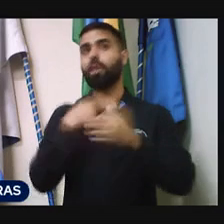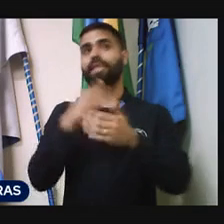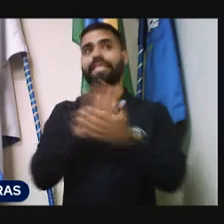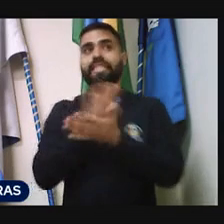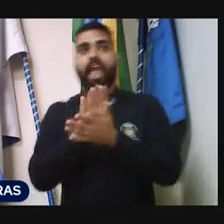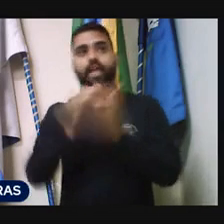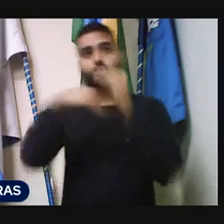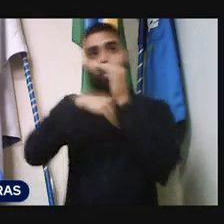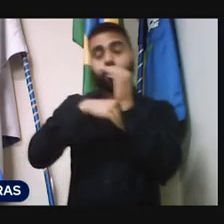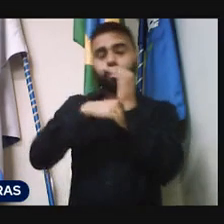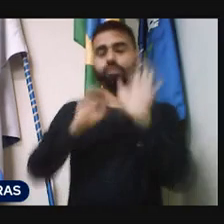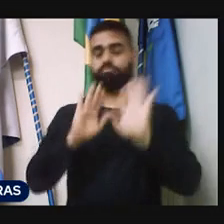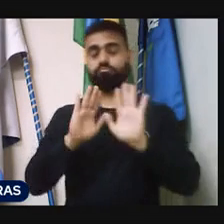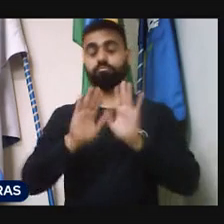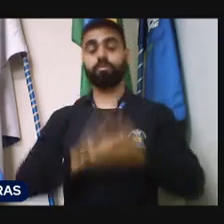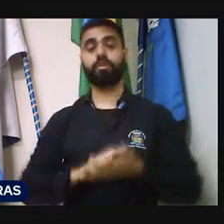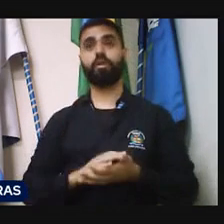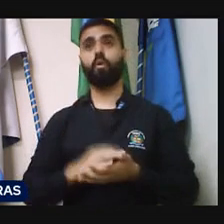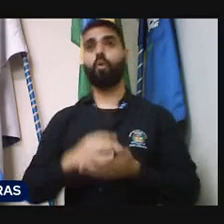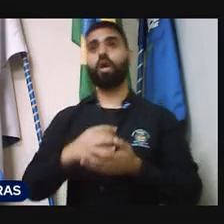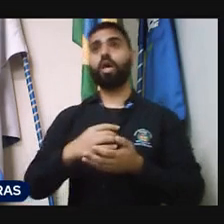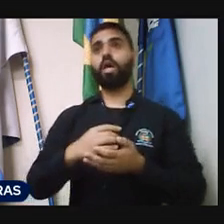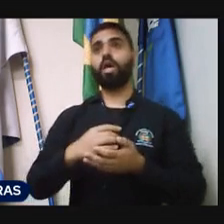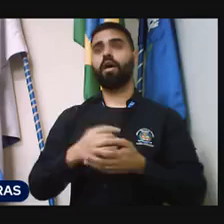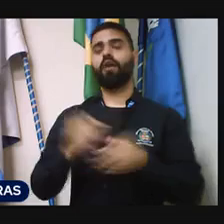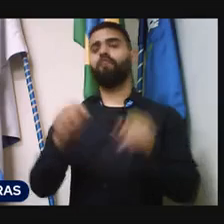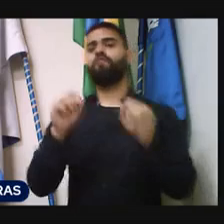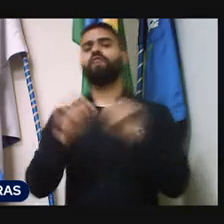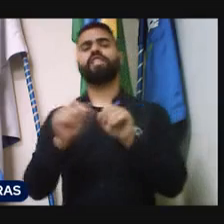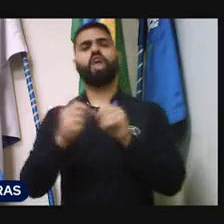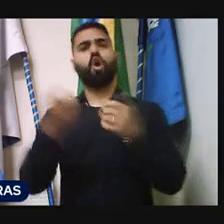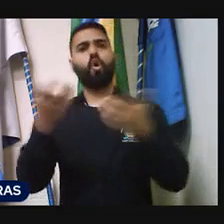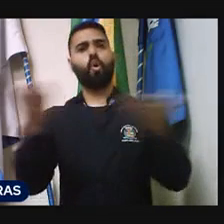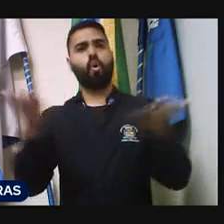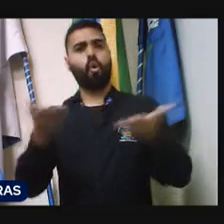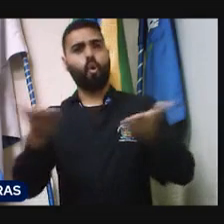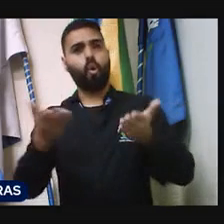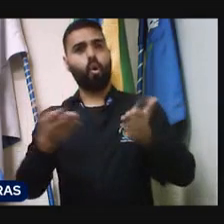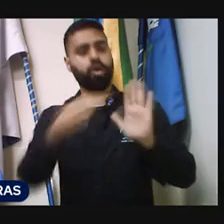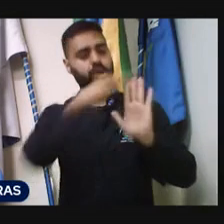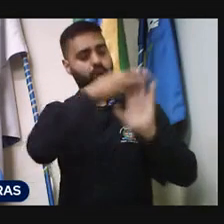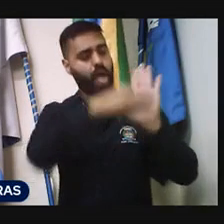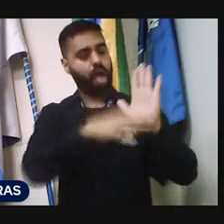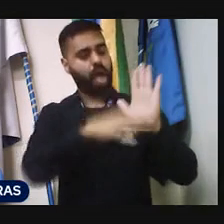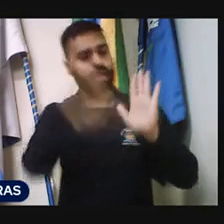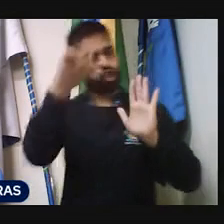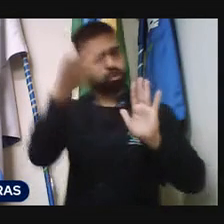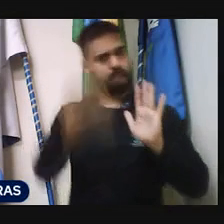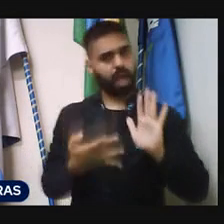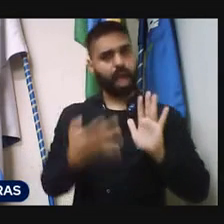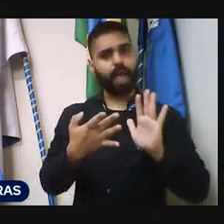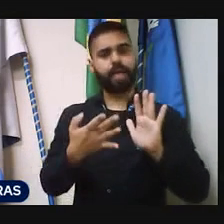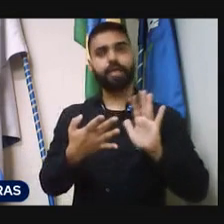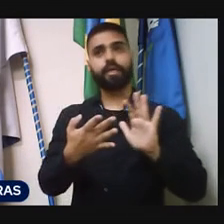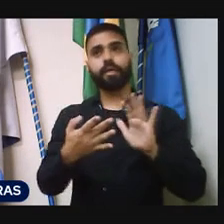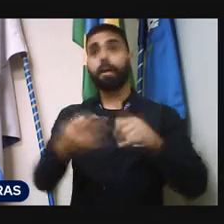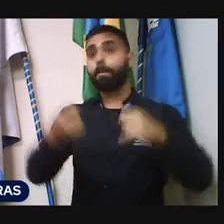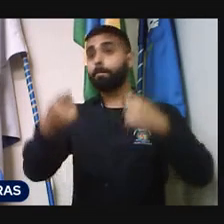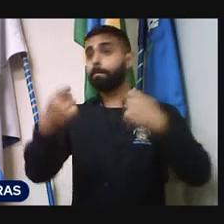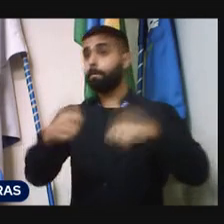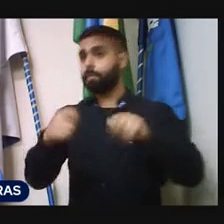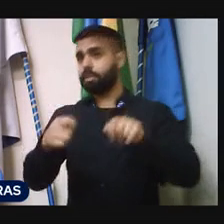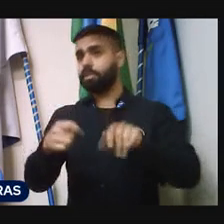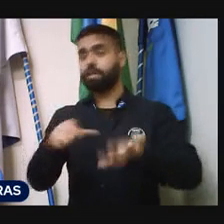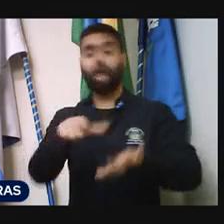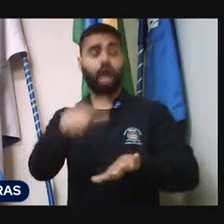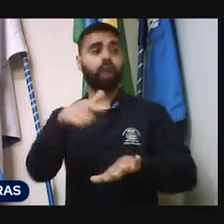esse exercício da prestação de contas o que hoje em gestão a gente chama de complais ele precisa ser